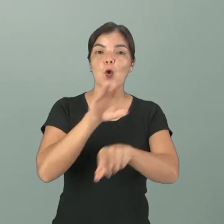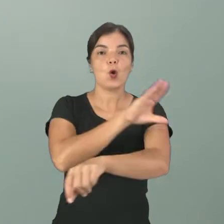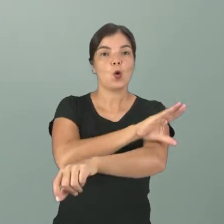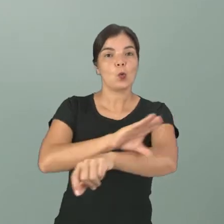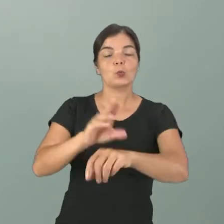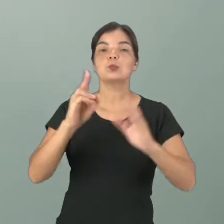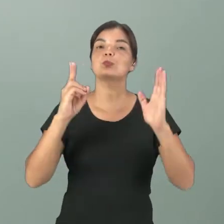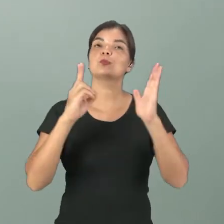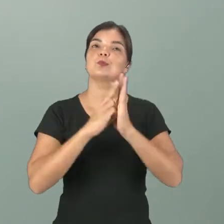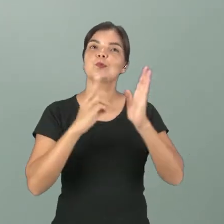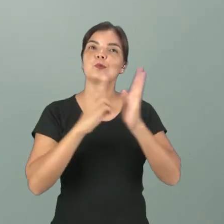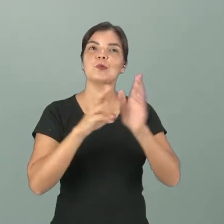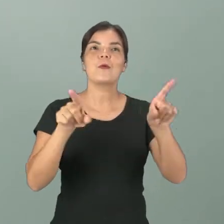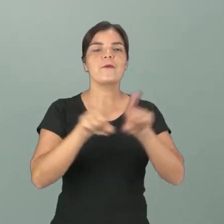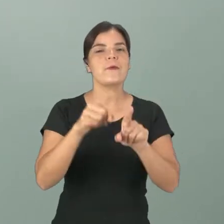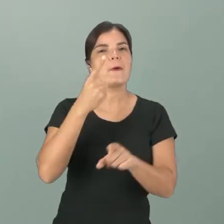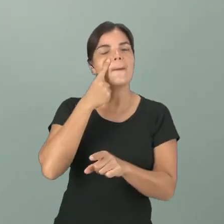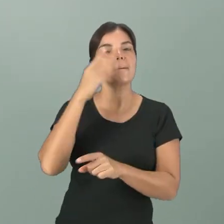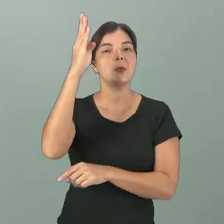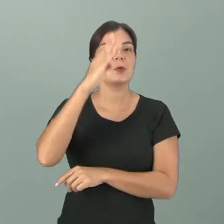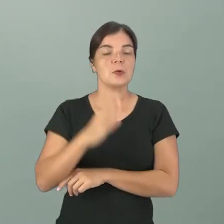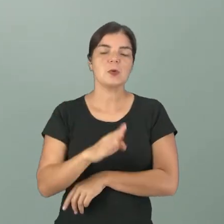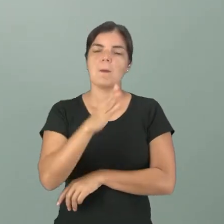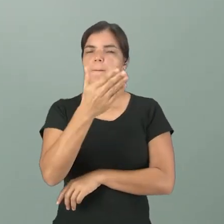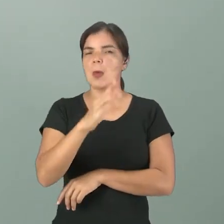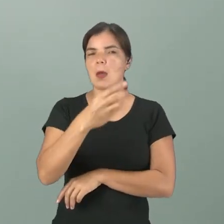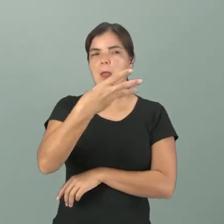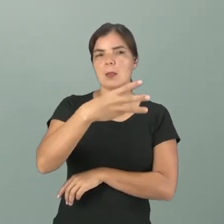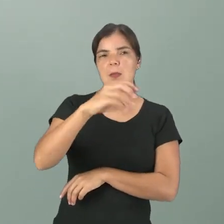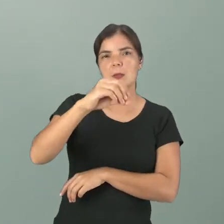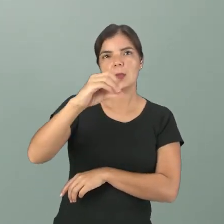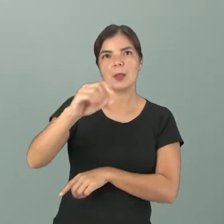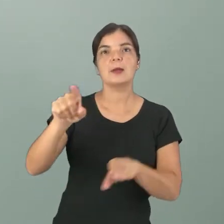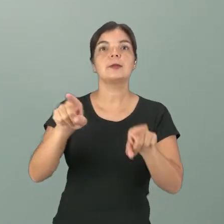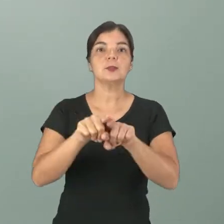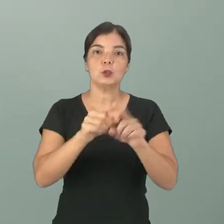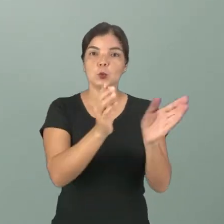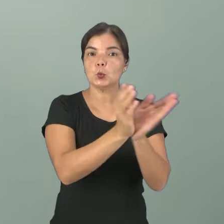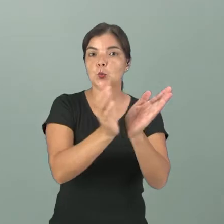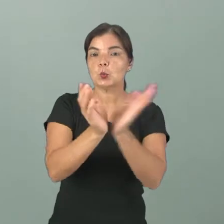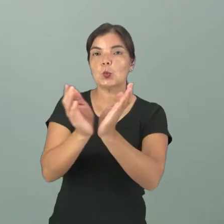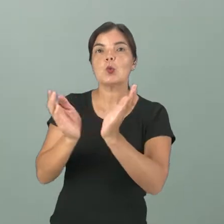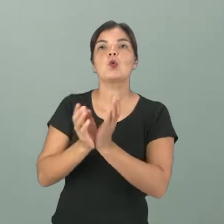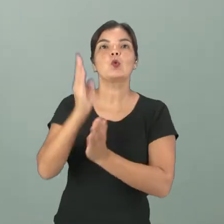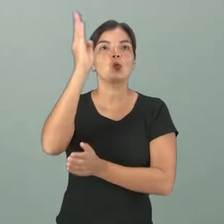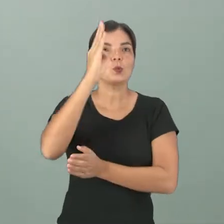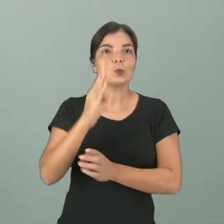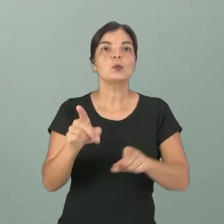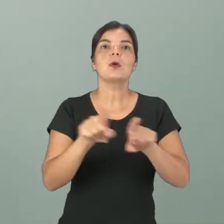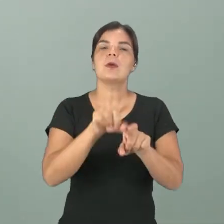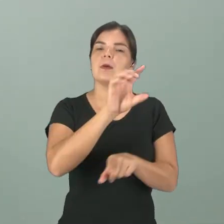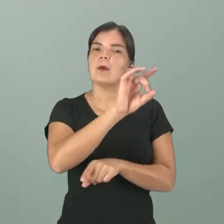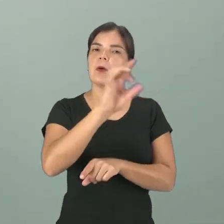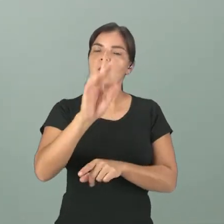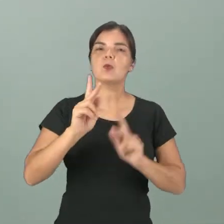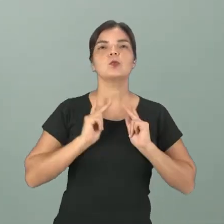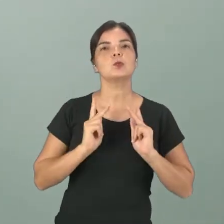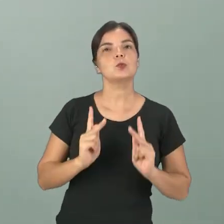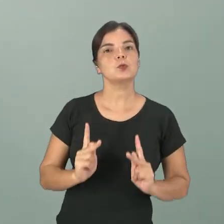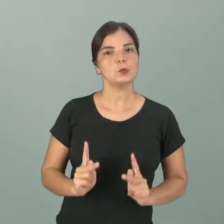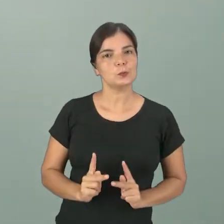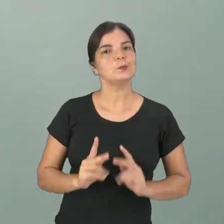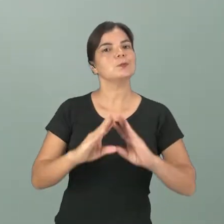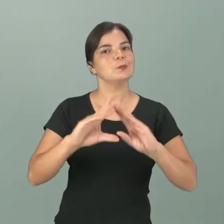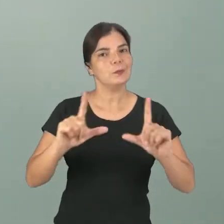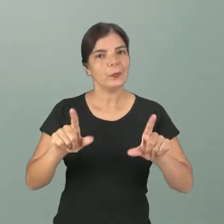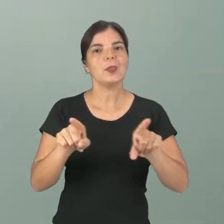cultura indígena. Então, vimos que no Brasil são cerca de 300 etnias hoje no Brasil, e cada uma,